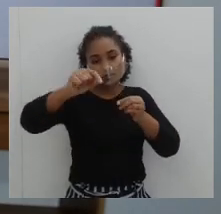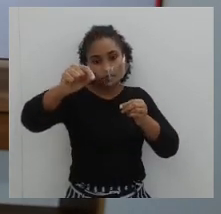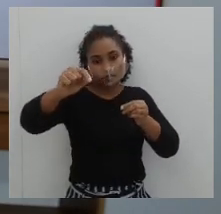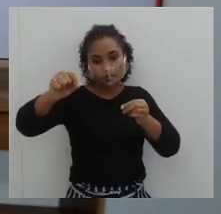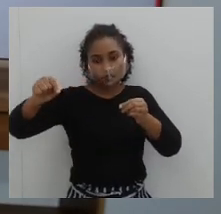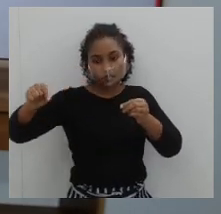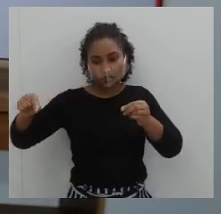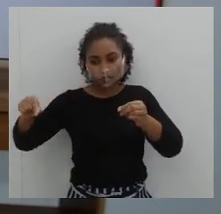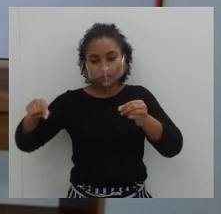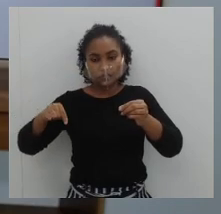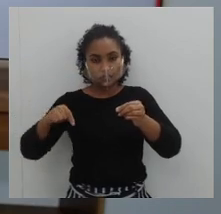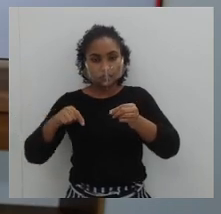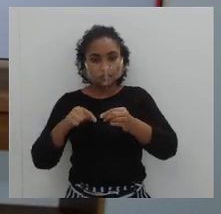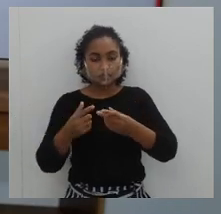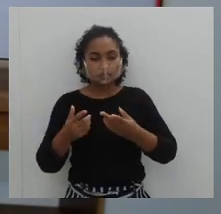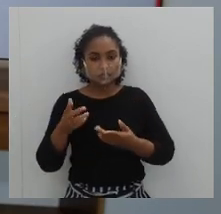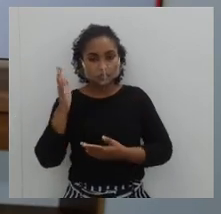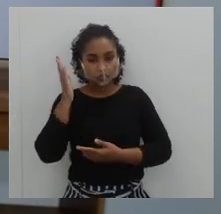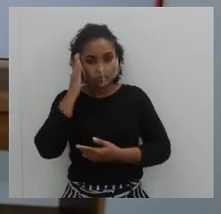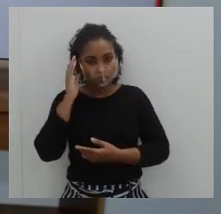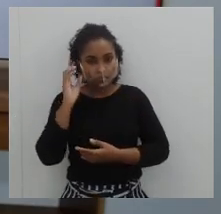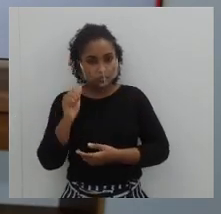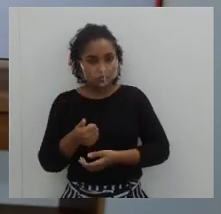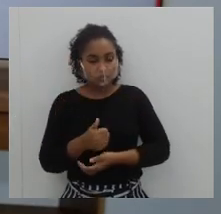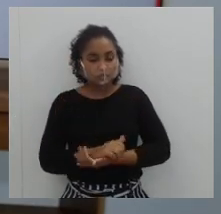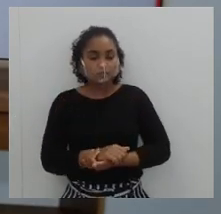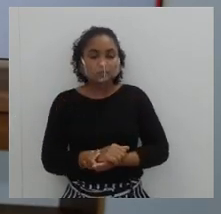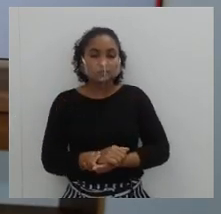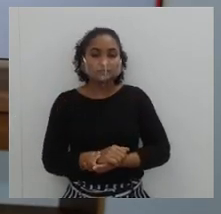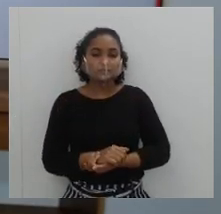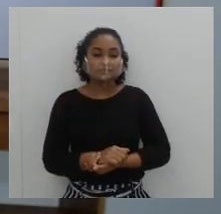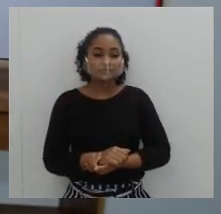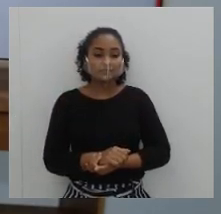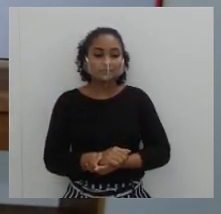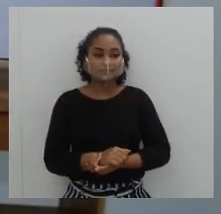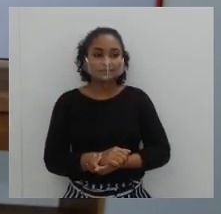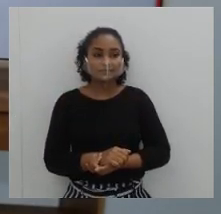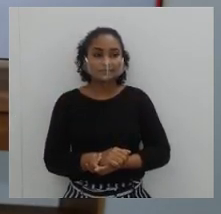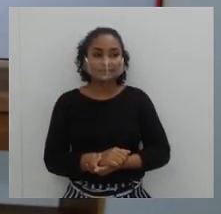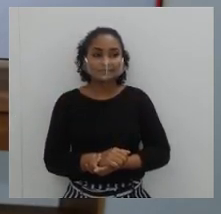neste paralelepípedo. Tá certo? Então,